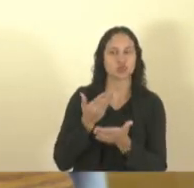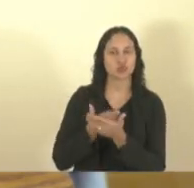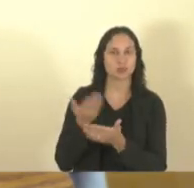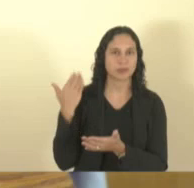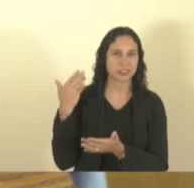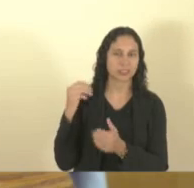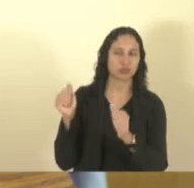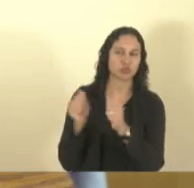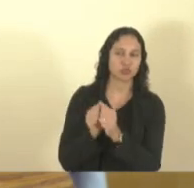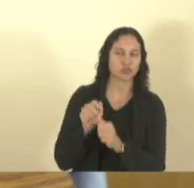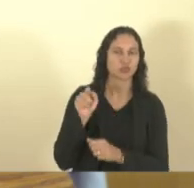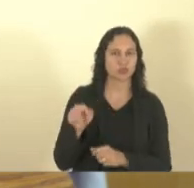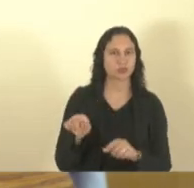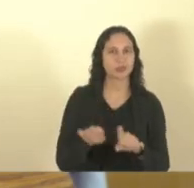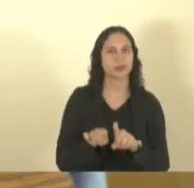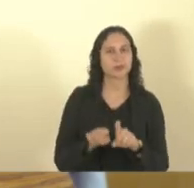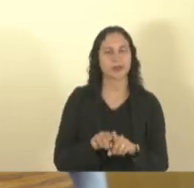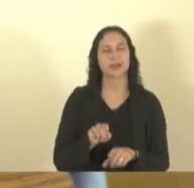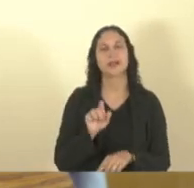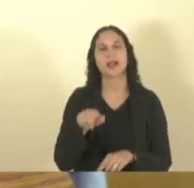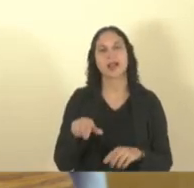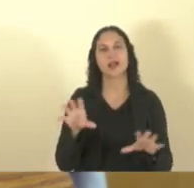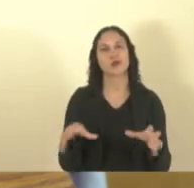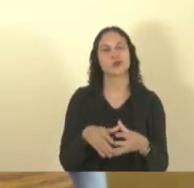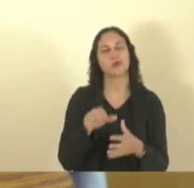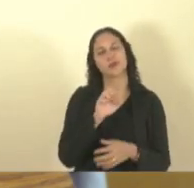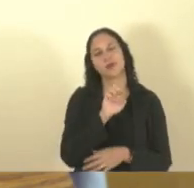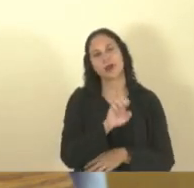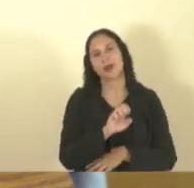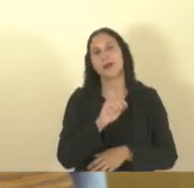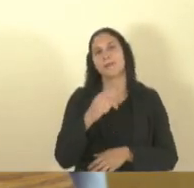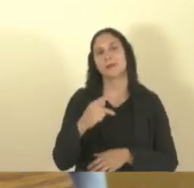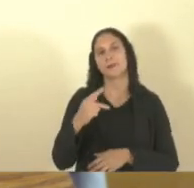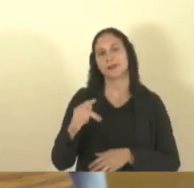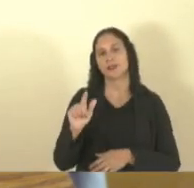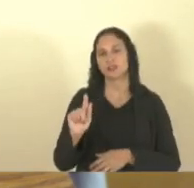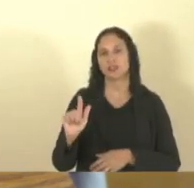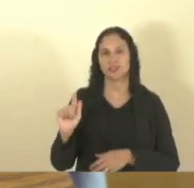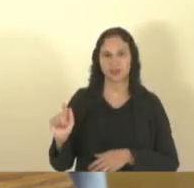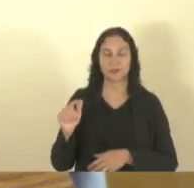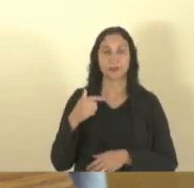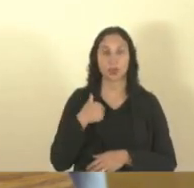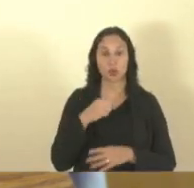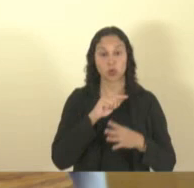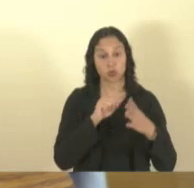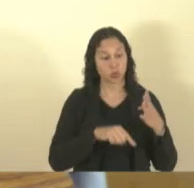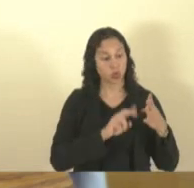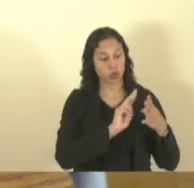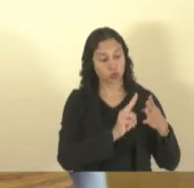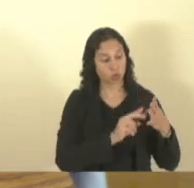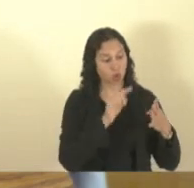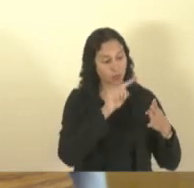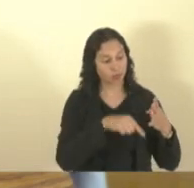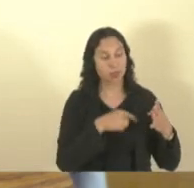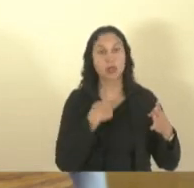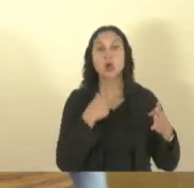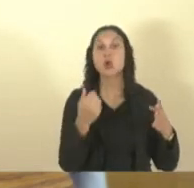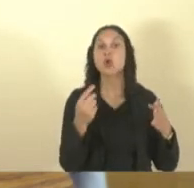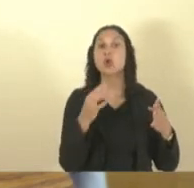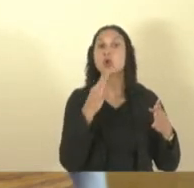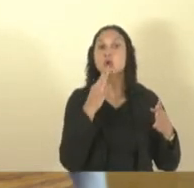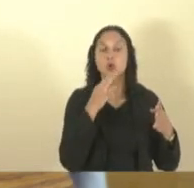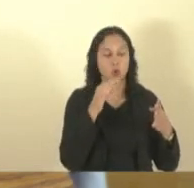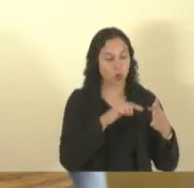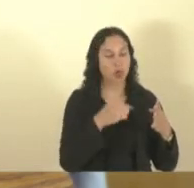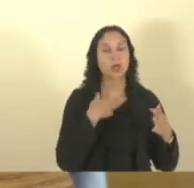também dessa carreira de EPPGG. Então eu queria trazer aqui, em nome destes que trabalham comigo e com quem eu tenho o prazer e a honra de